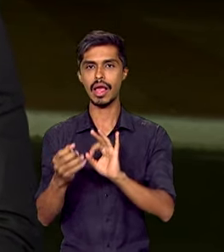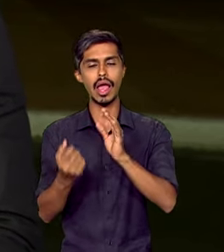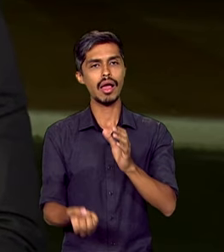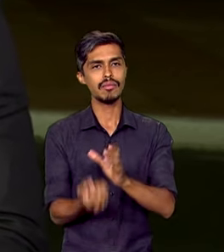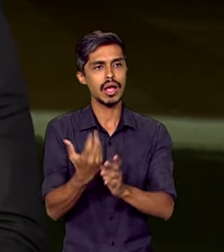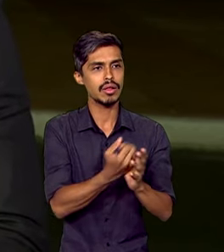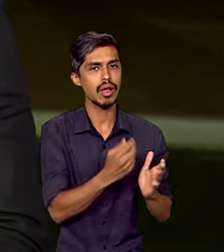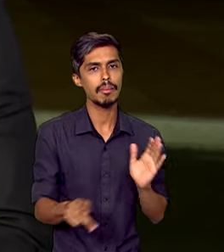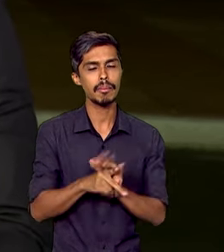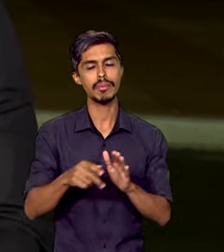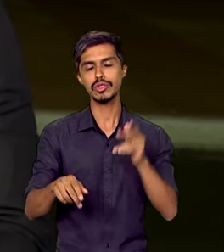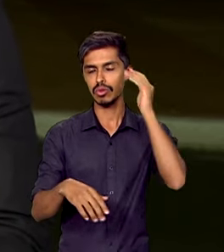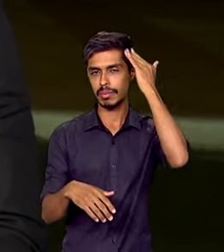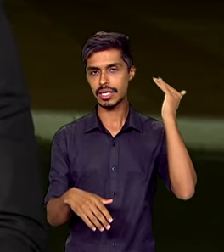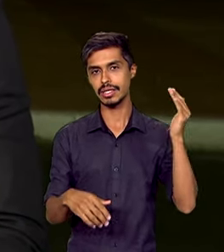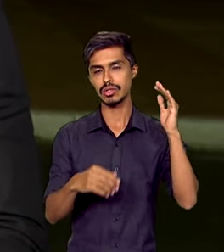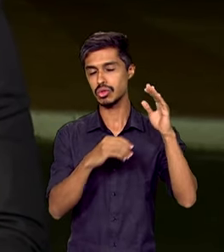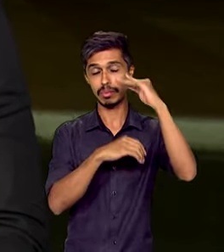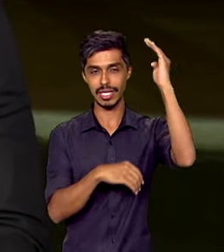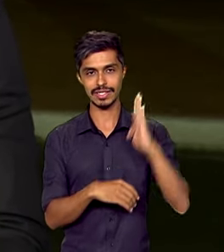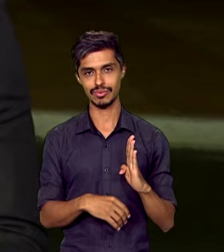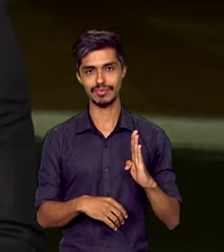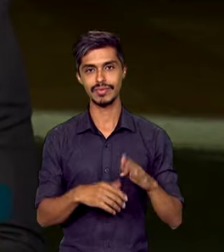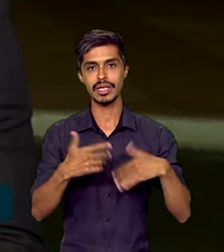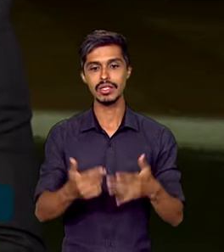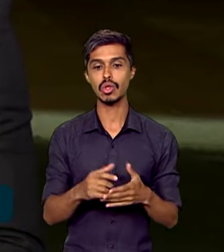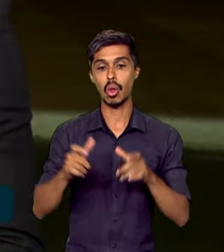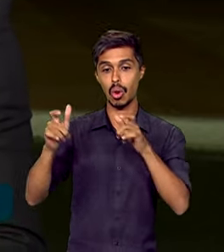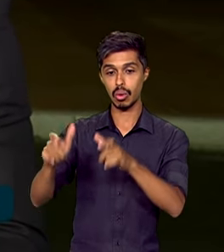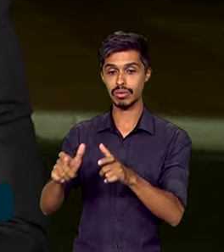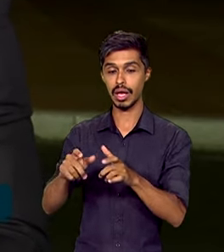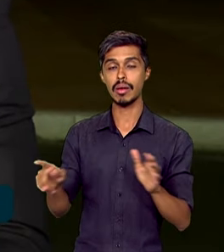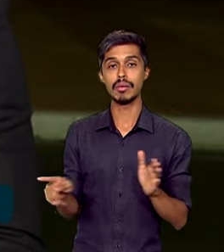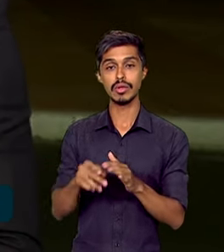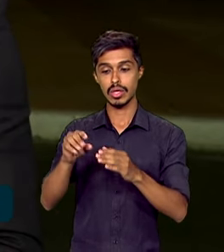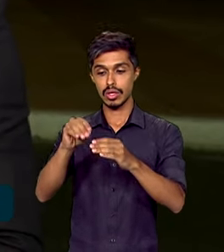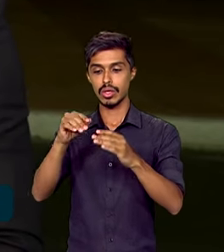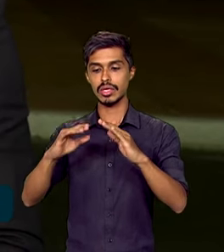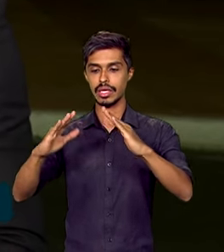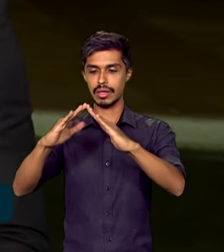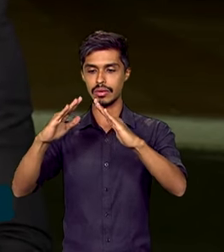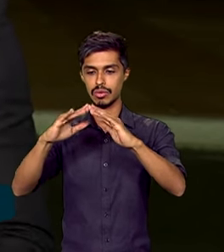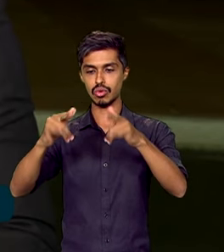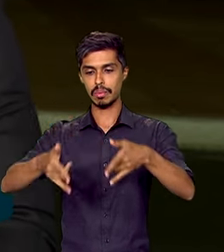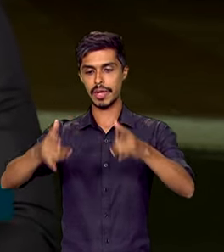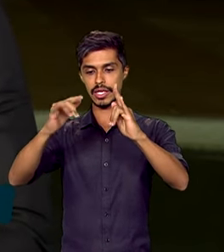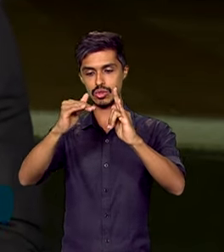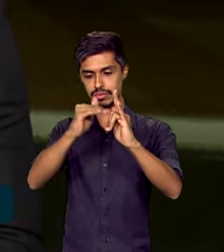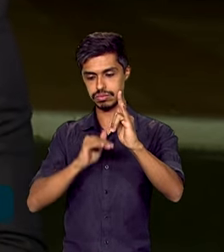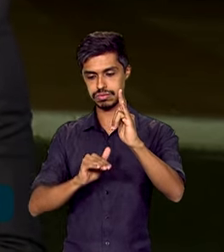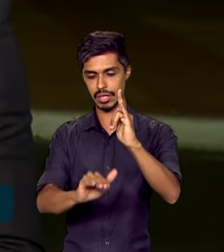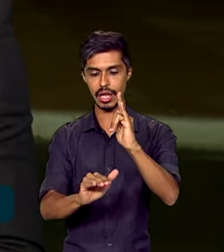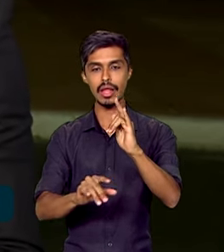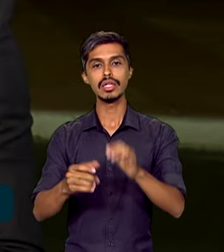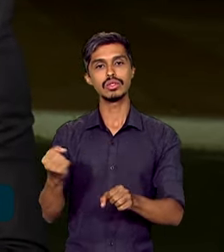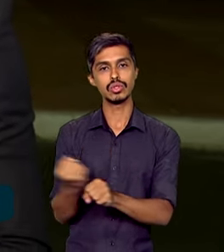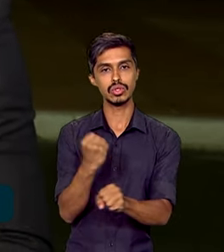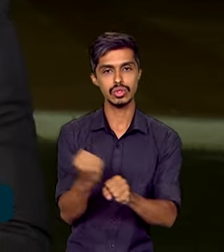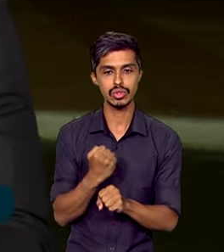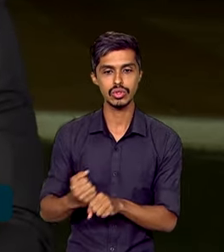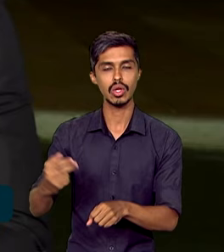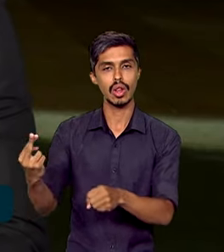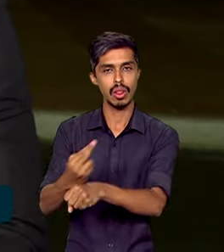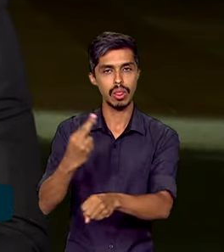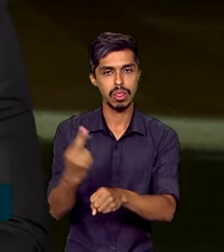audiovisual brasileira nos últimos meses o espaço que fica no sub solo da residência passou por uma reforma uma